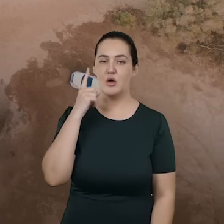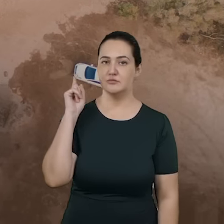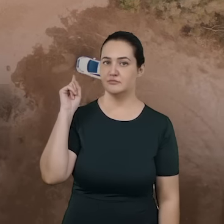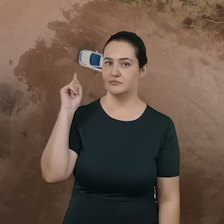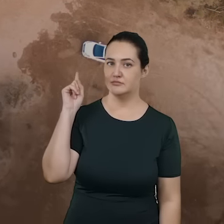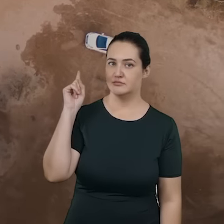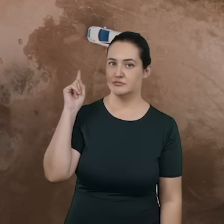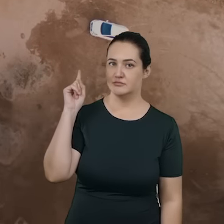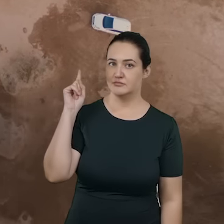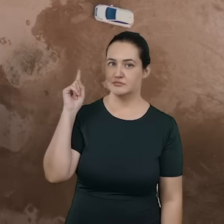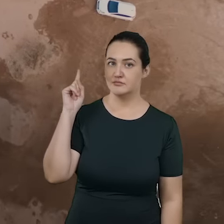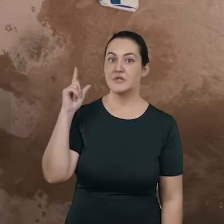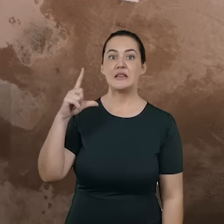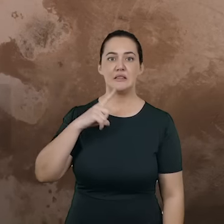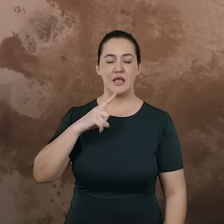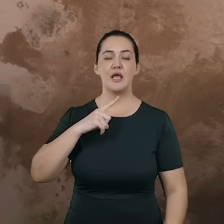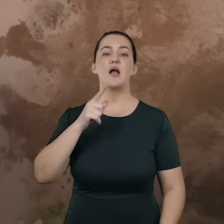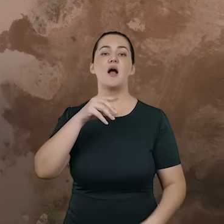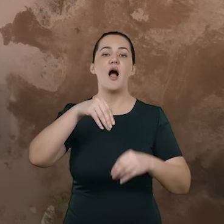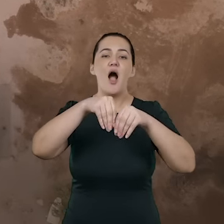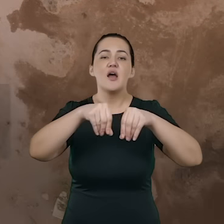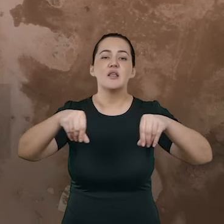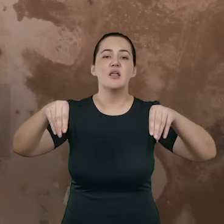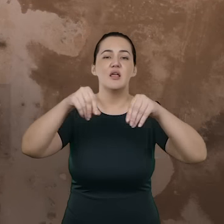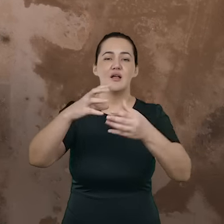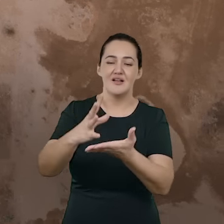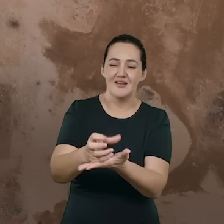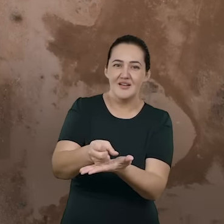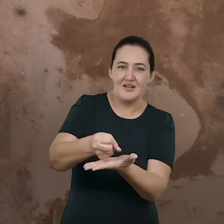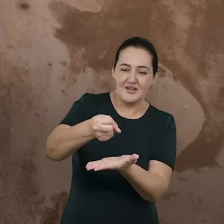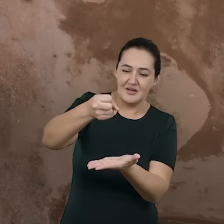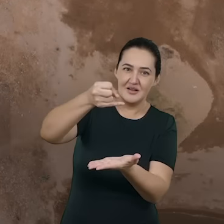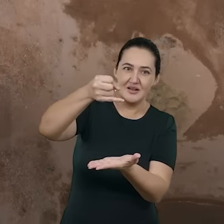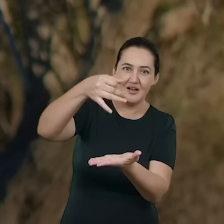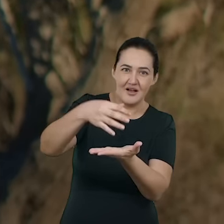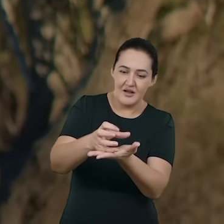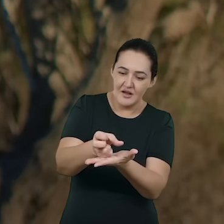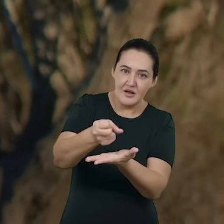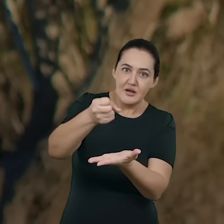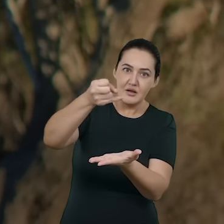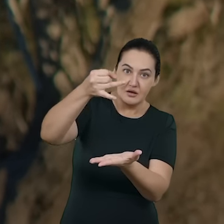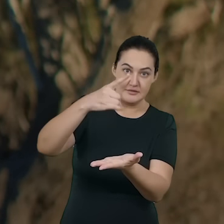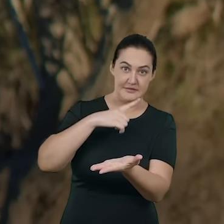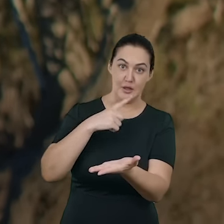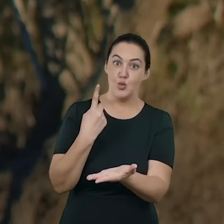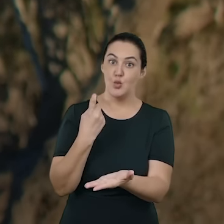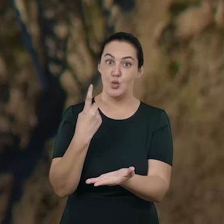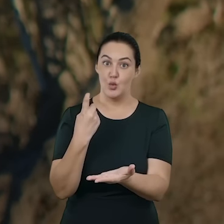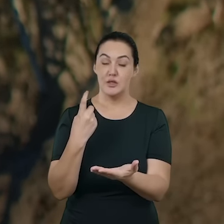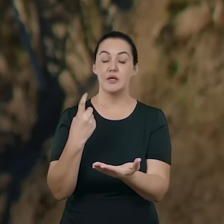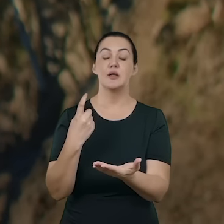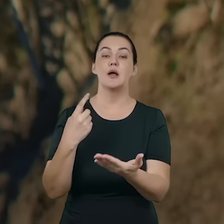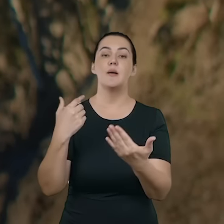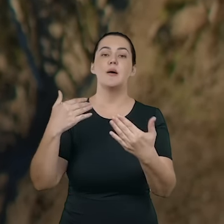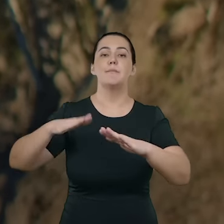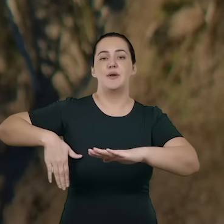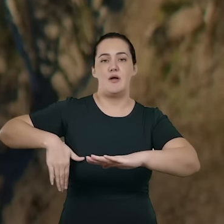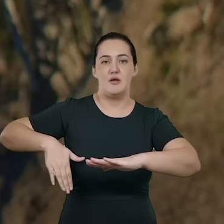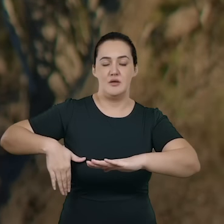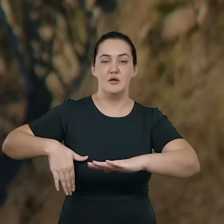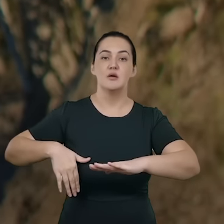se modificando, mas há um banco de areia que é possível ver, inclusive, debaixo d'água aqui. Então, alguns autores pensam que este